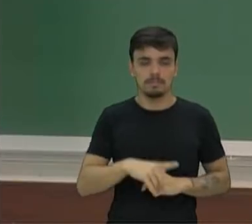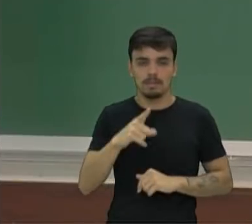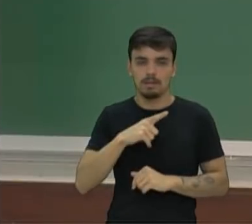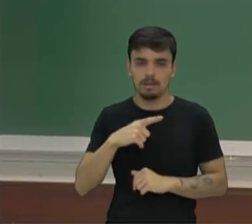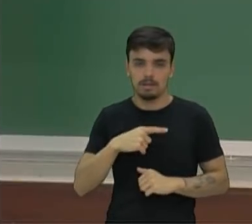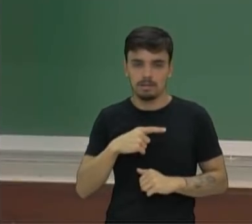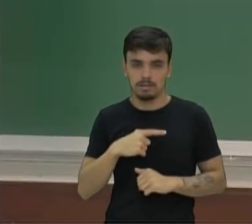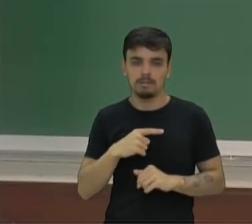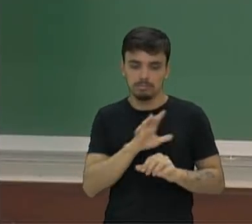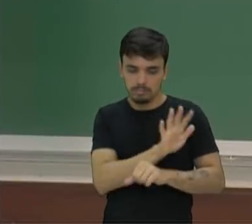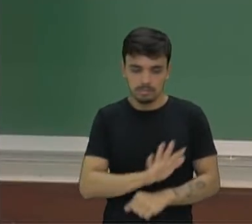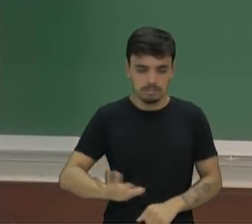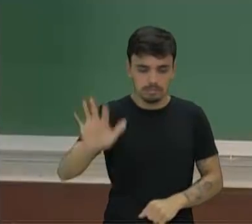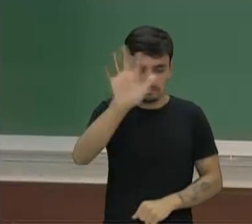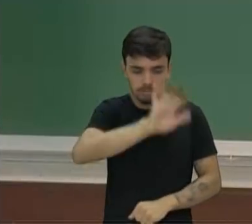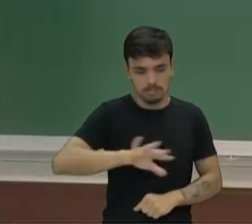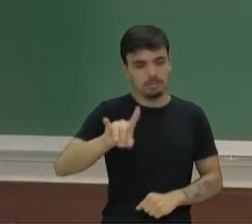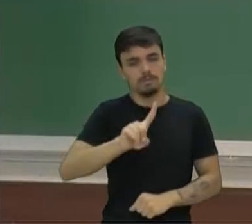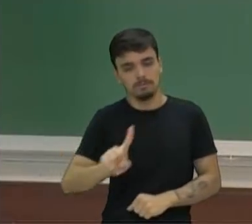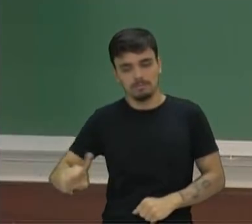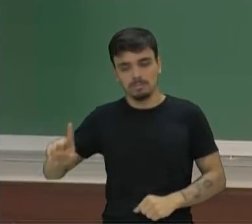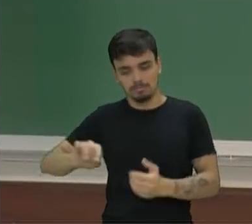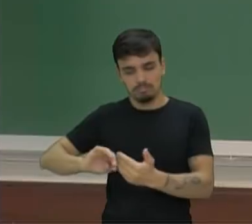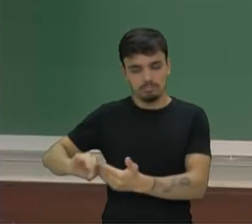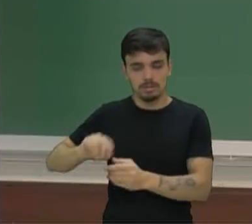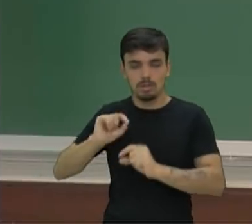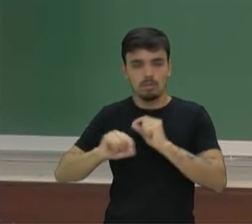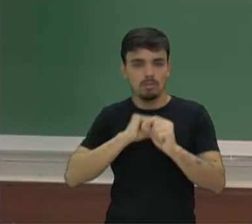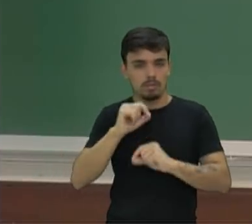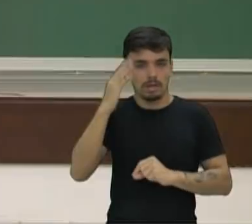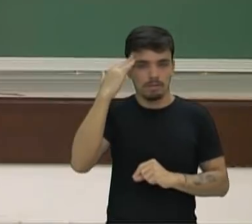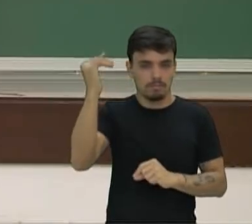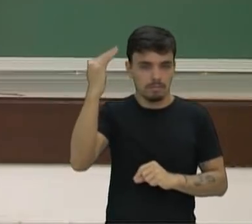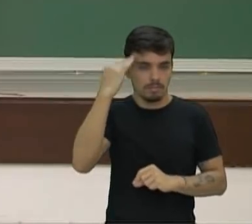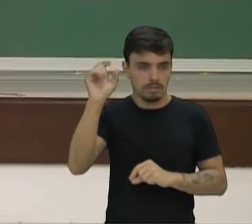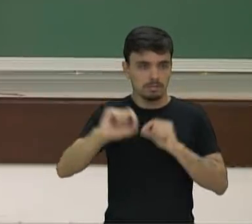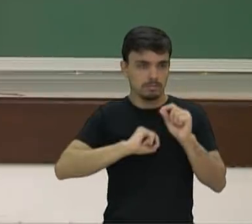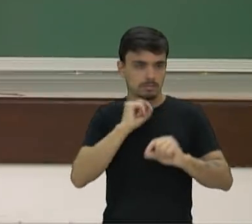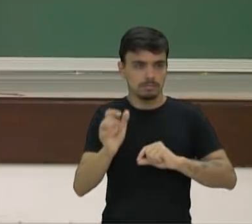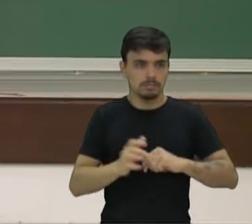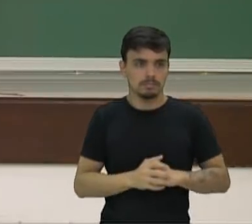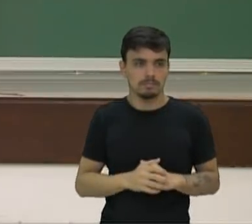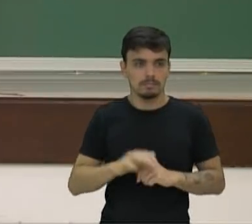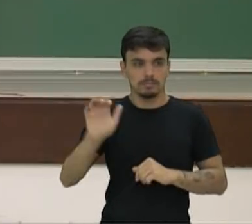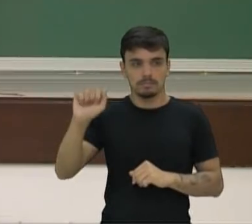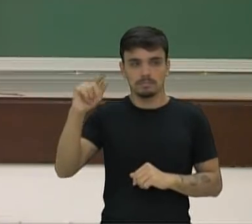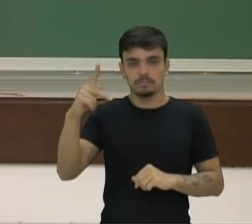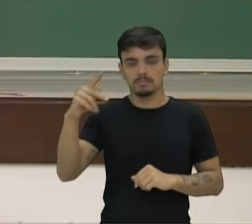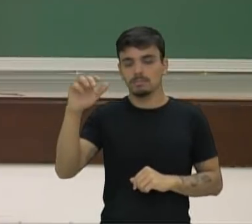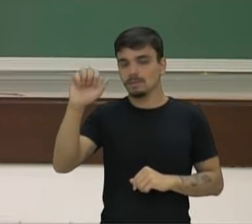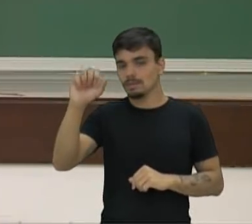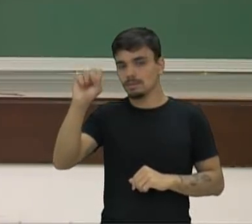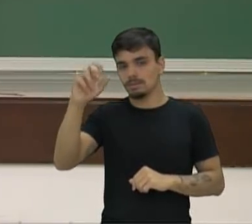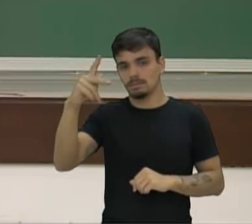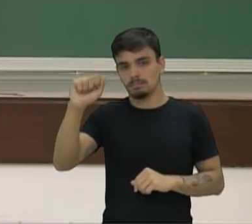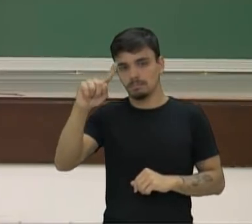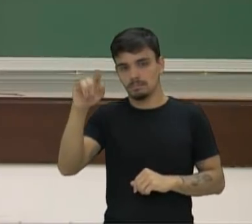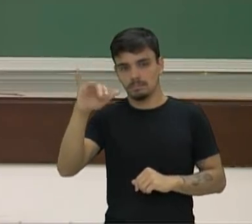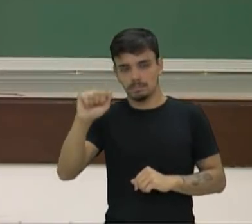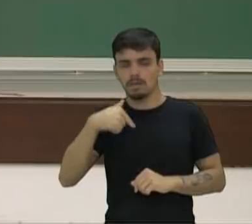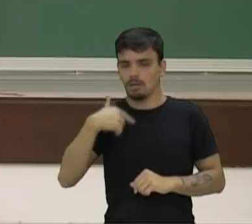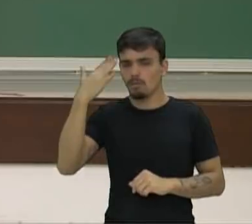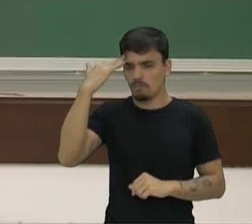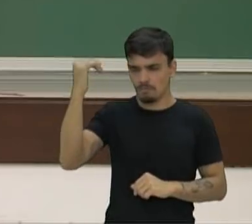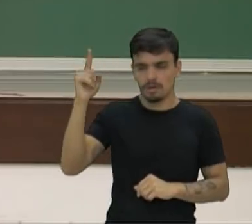né? Tem o caso geral e tem uma exceção. Essa é a famosa Aspásia, eu confesso, eu sou fãzaço da história